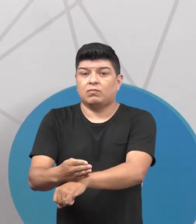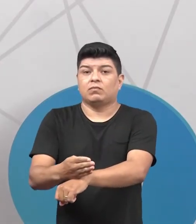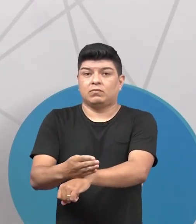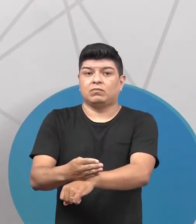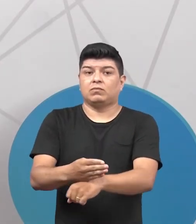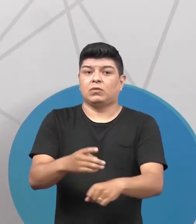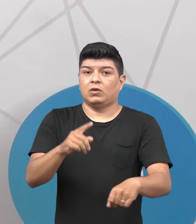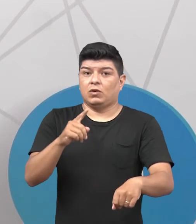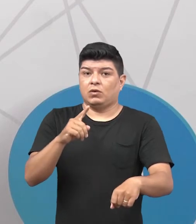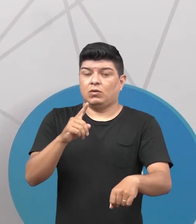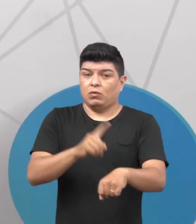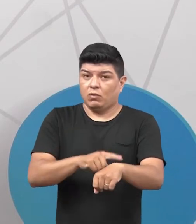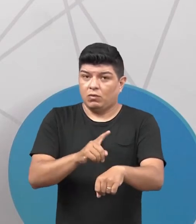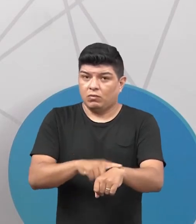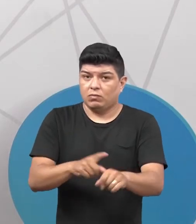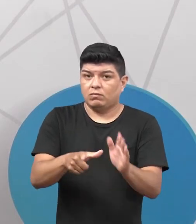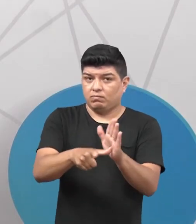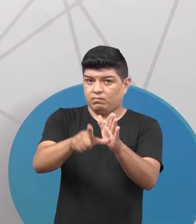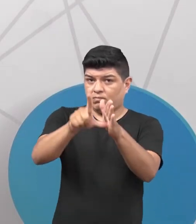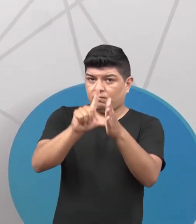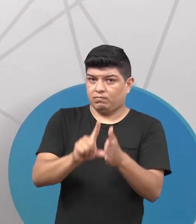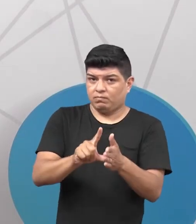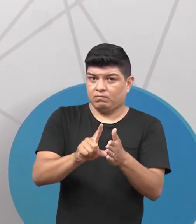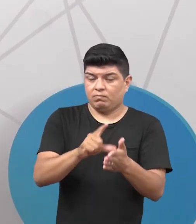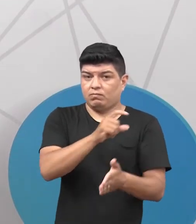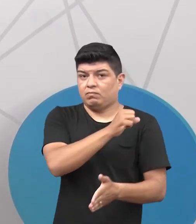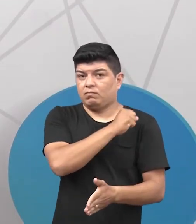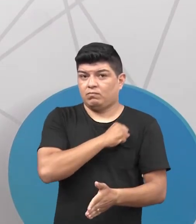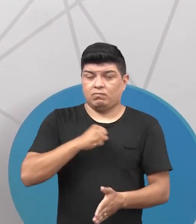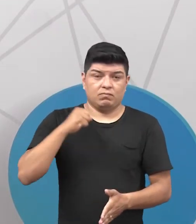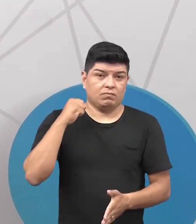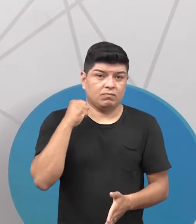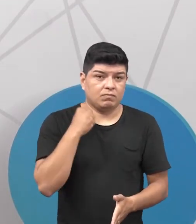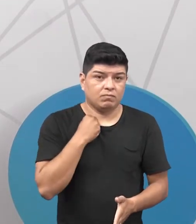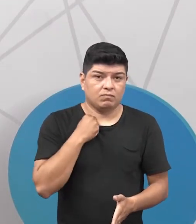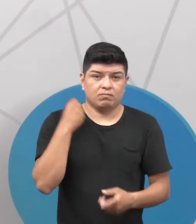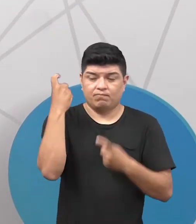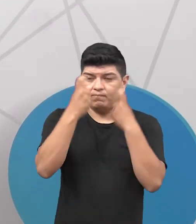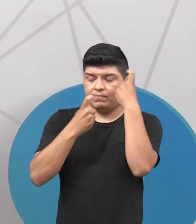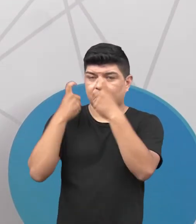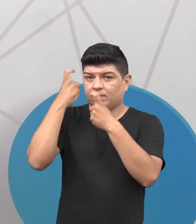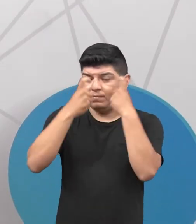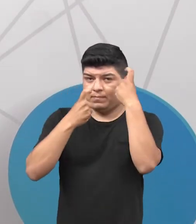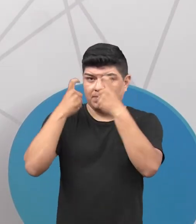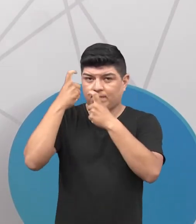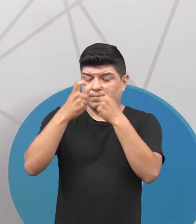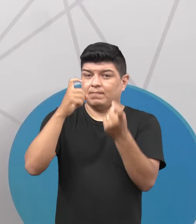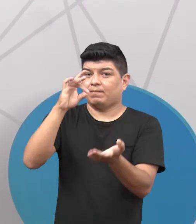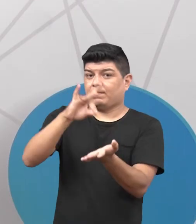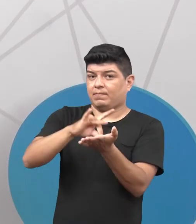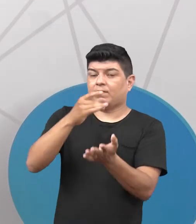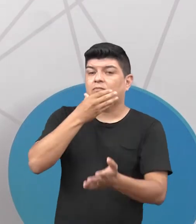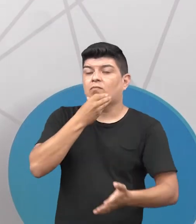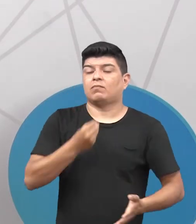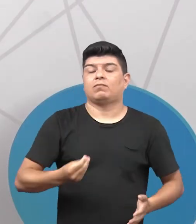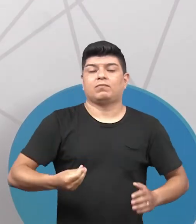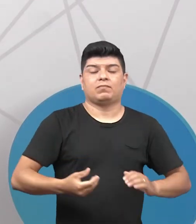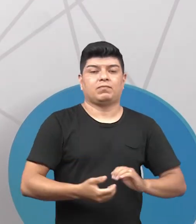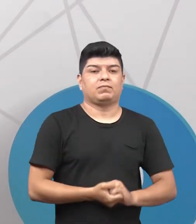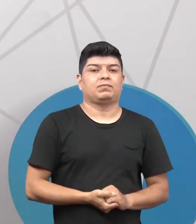período socrático é o período antropológico, aquele período que se preocupa com a essência do